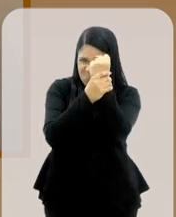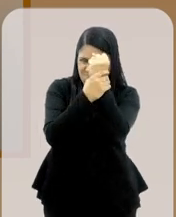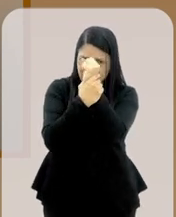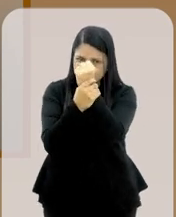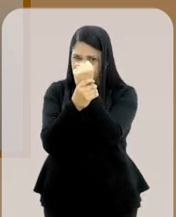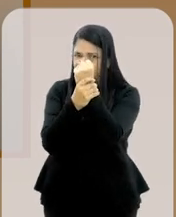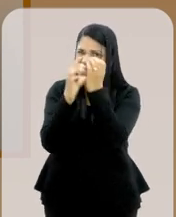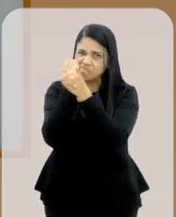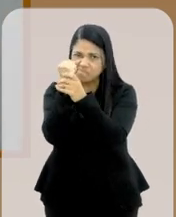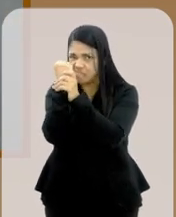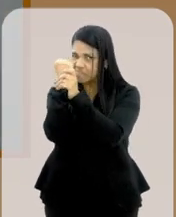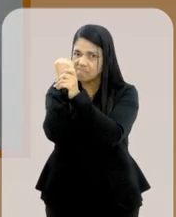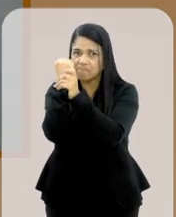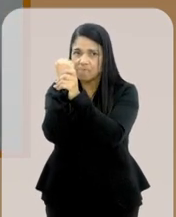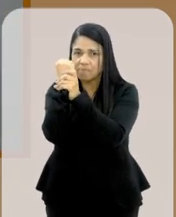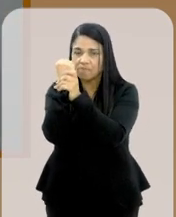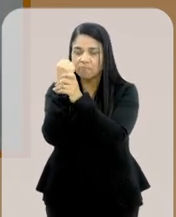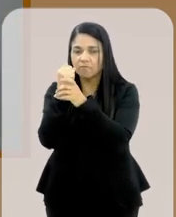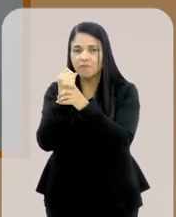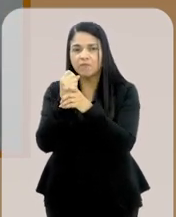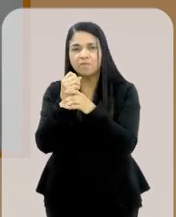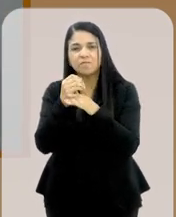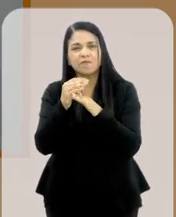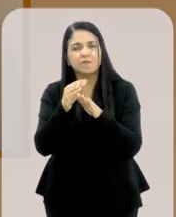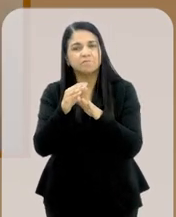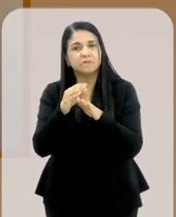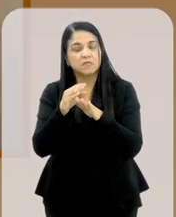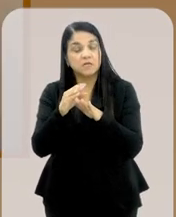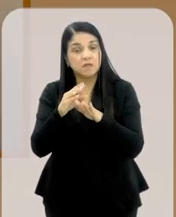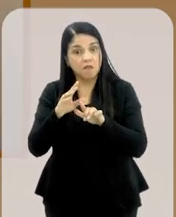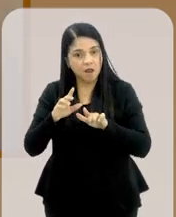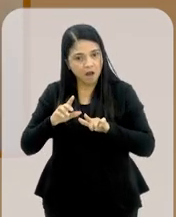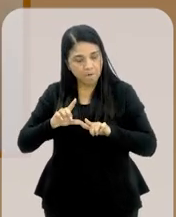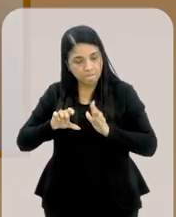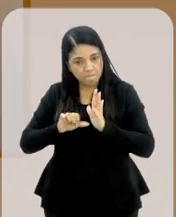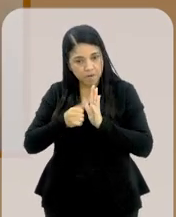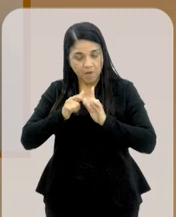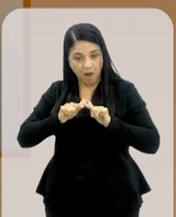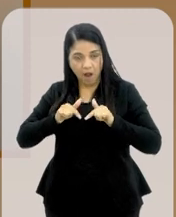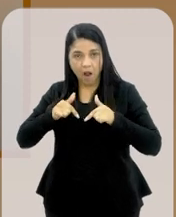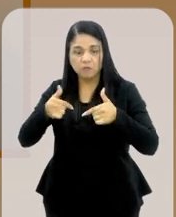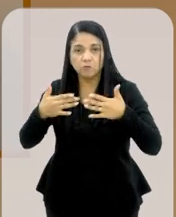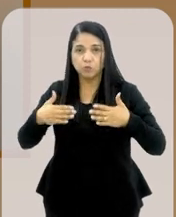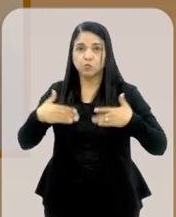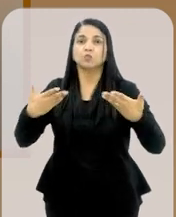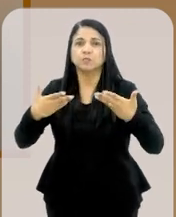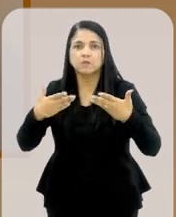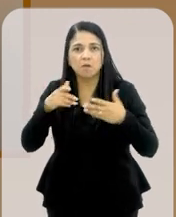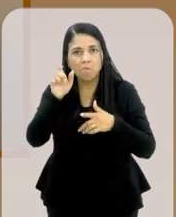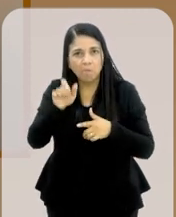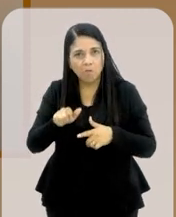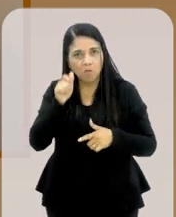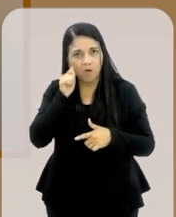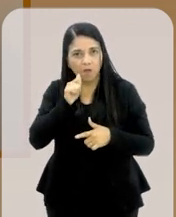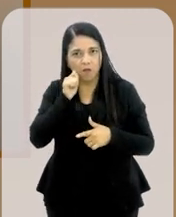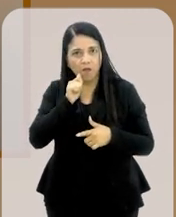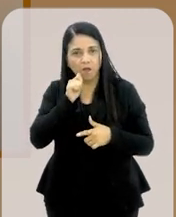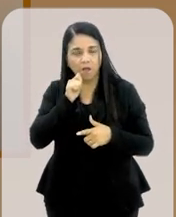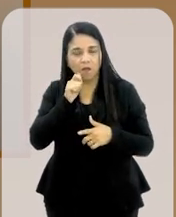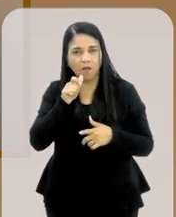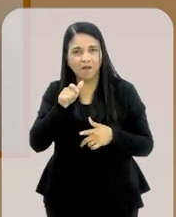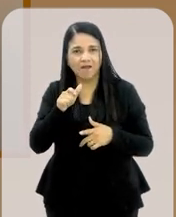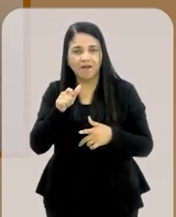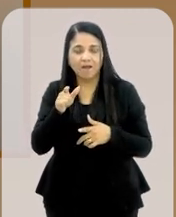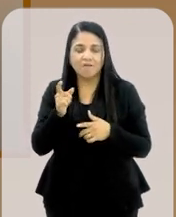forte no braço, e aí numa primeira reação de surpresa da